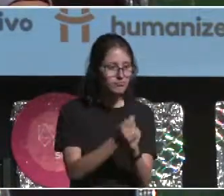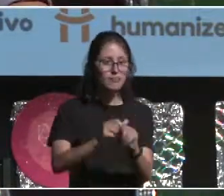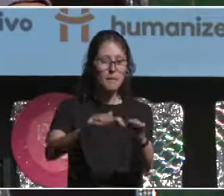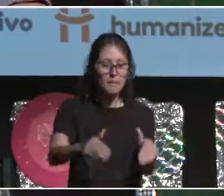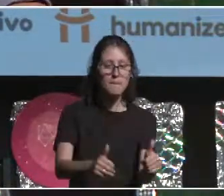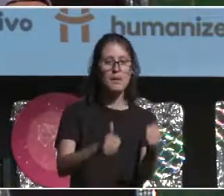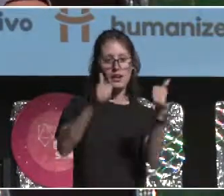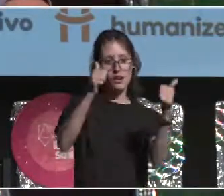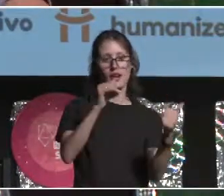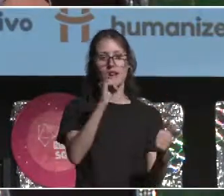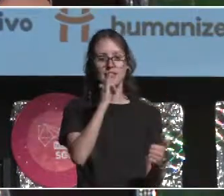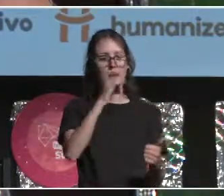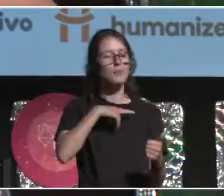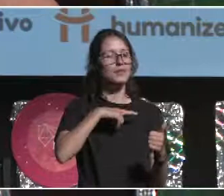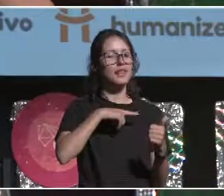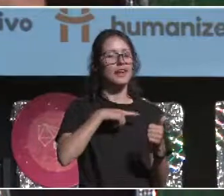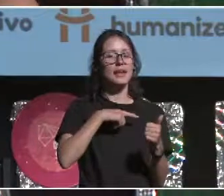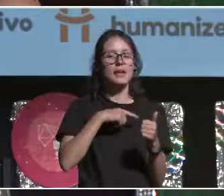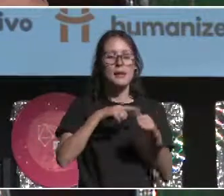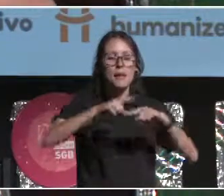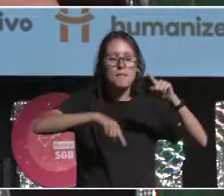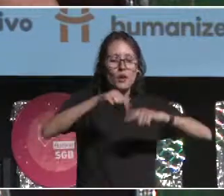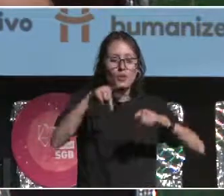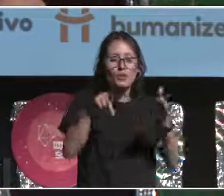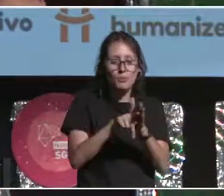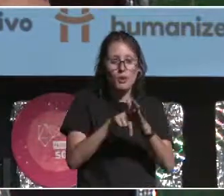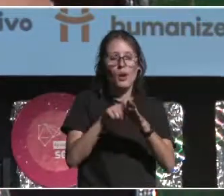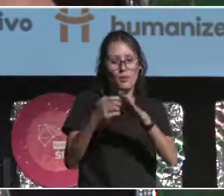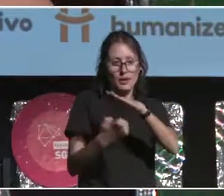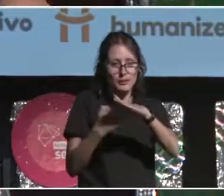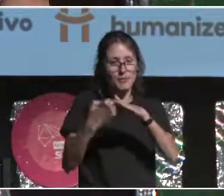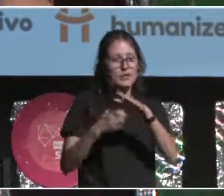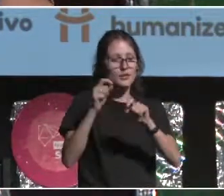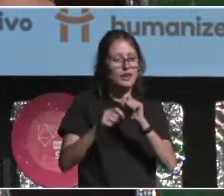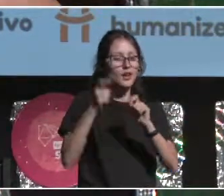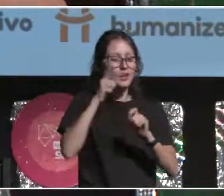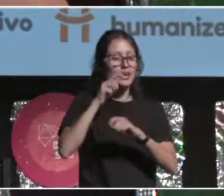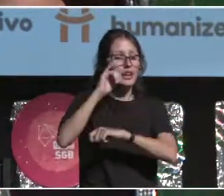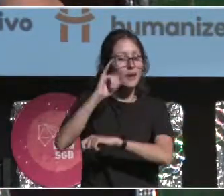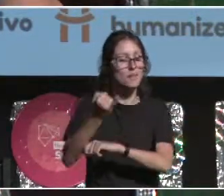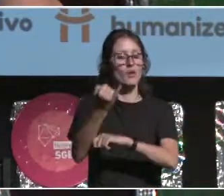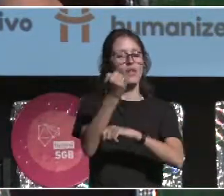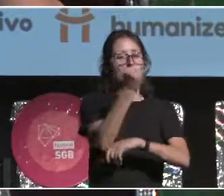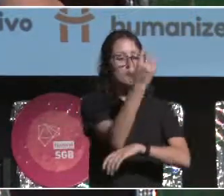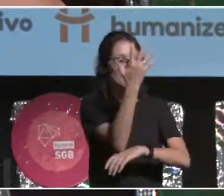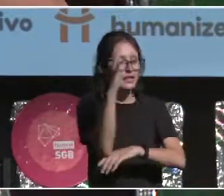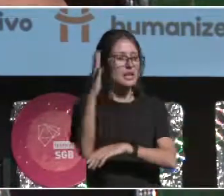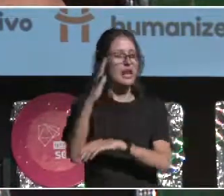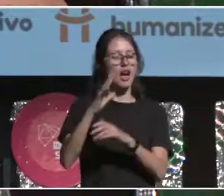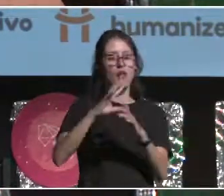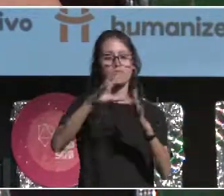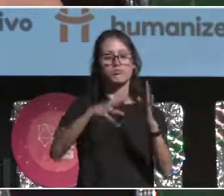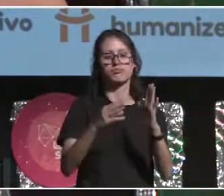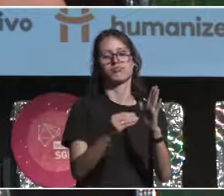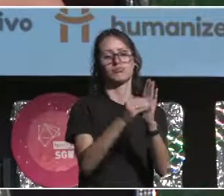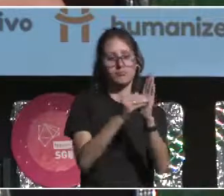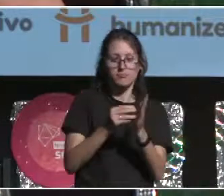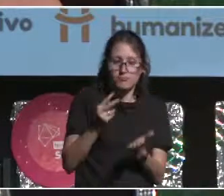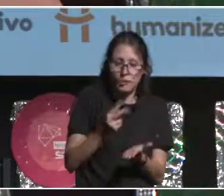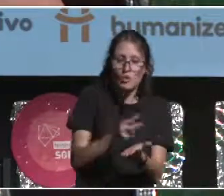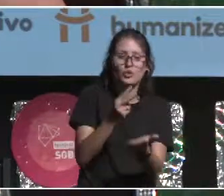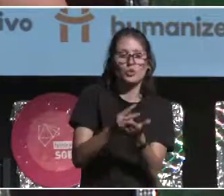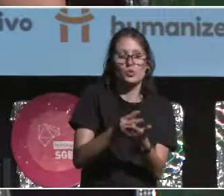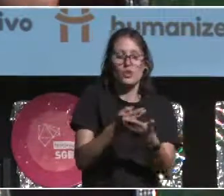de produtos, como a linha Ecos, por exemplo, que regenera a Amazônia e mantém a floresta de pé, triplicando a renda nas